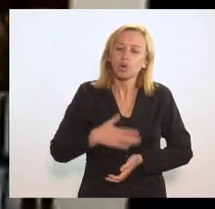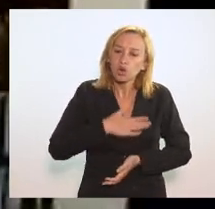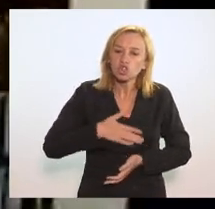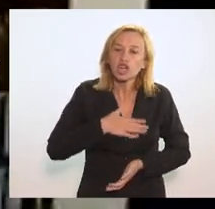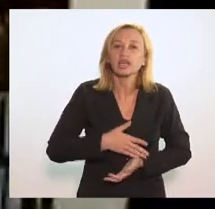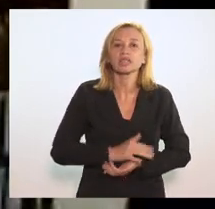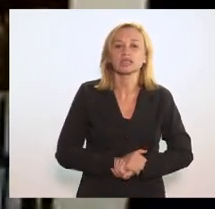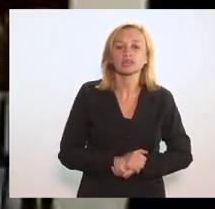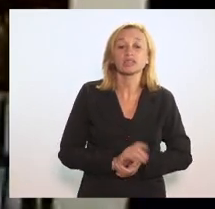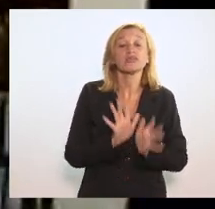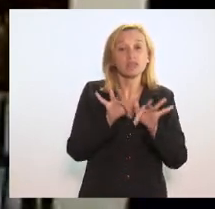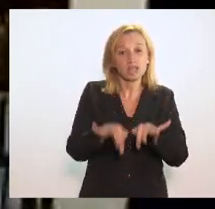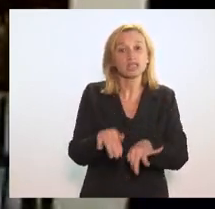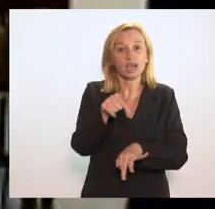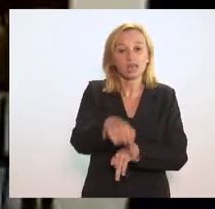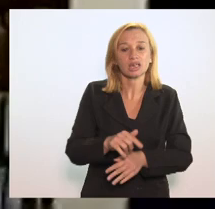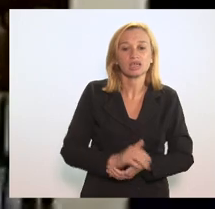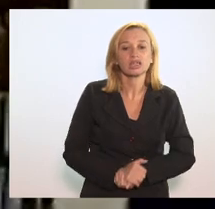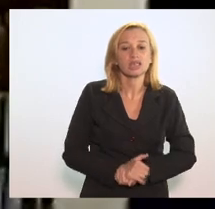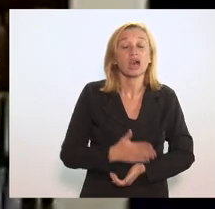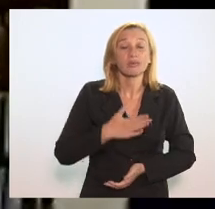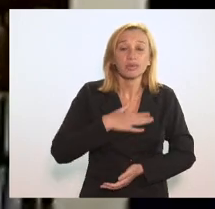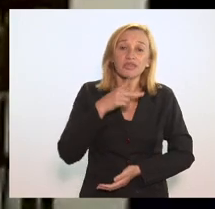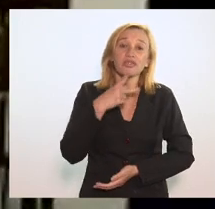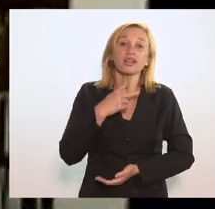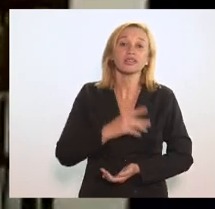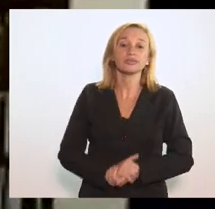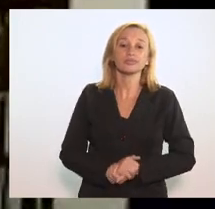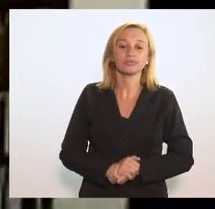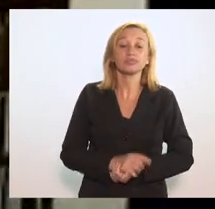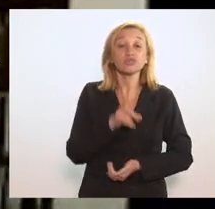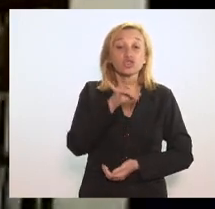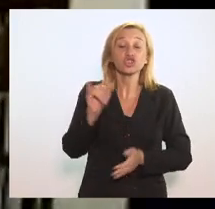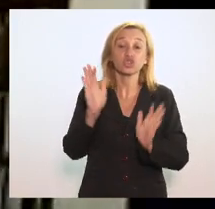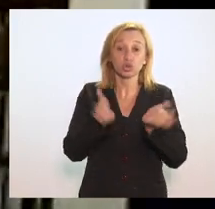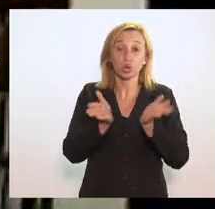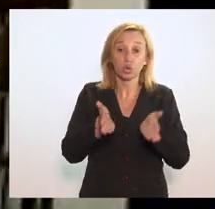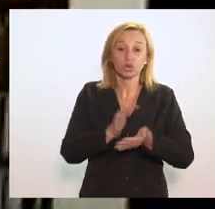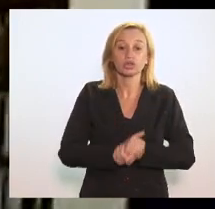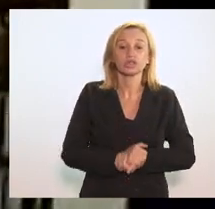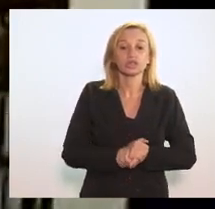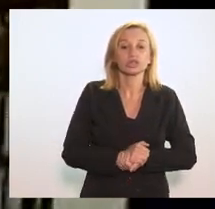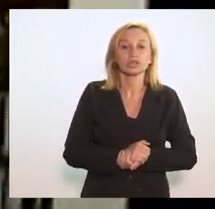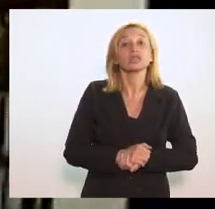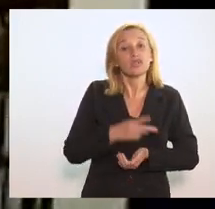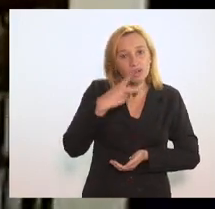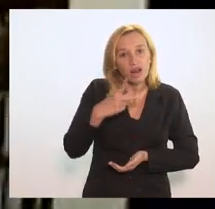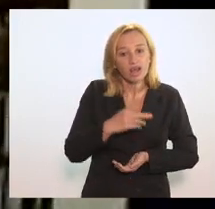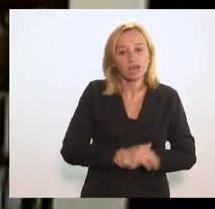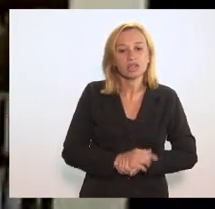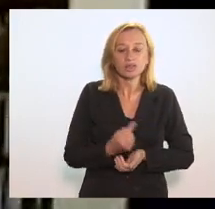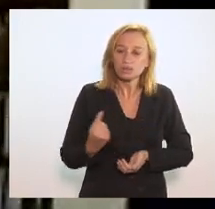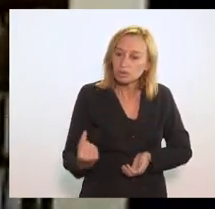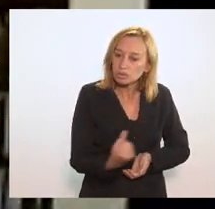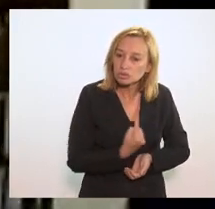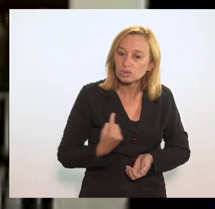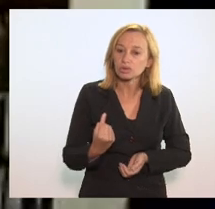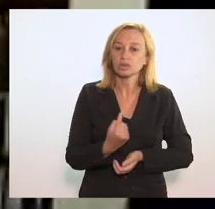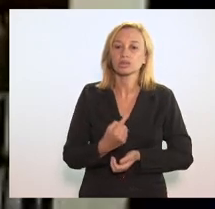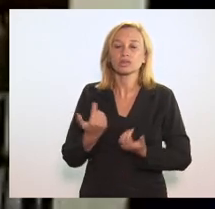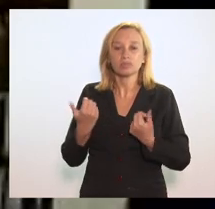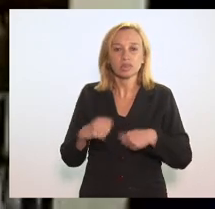de encerrar aqui as minhas considerações no dia de hoje e dizendo: nós temos